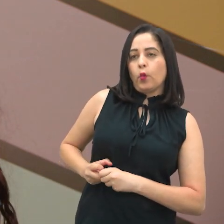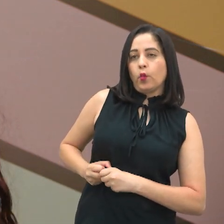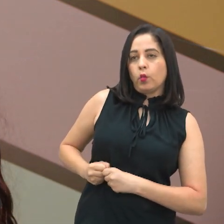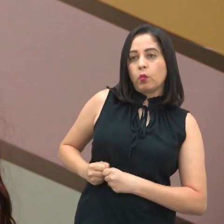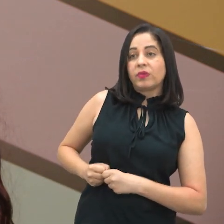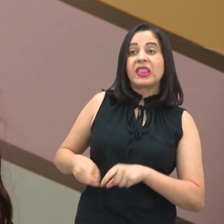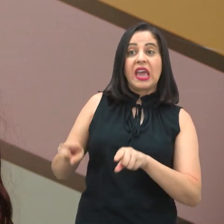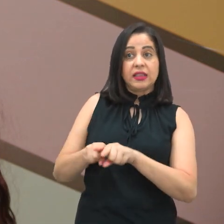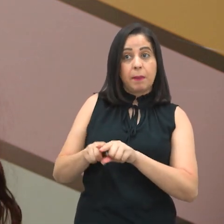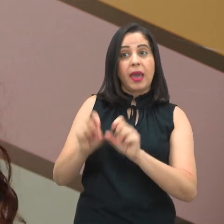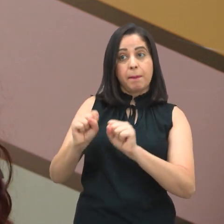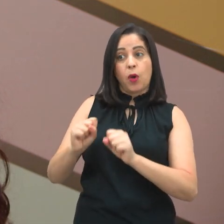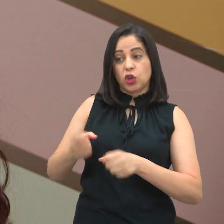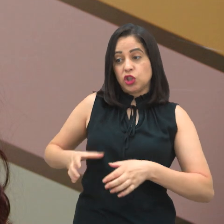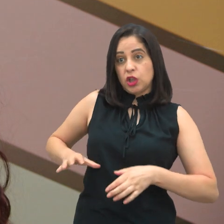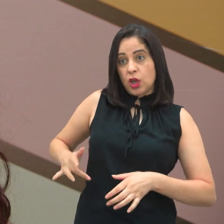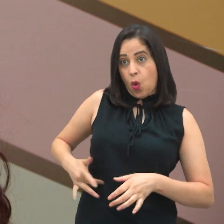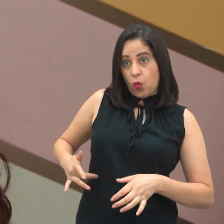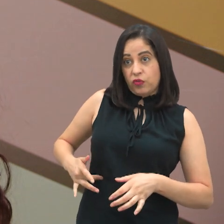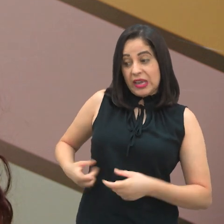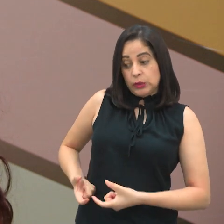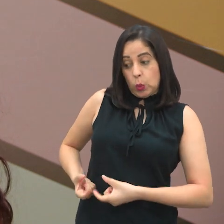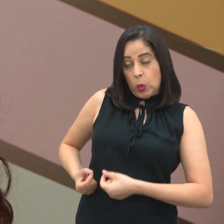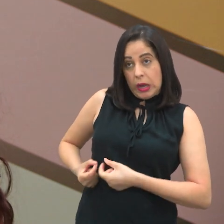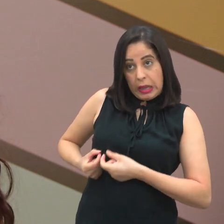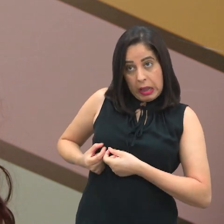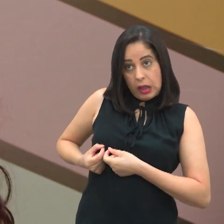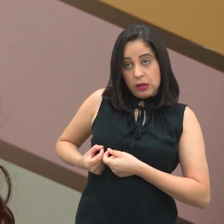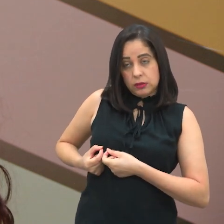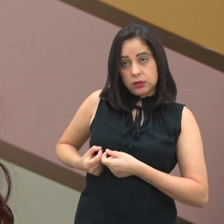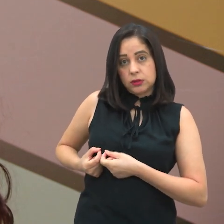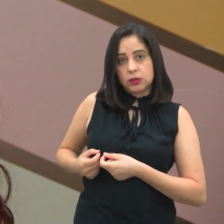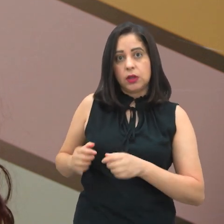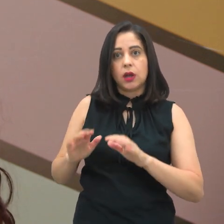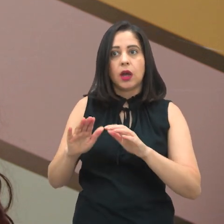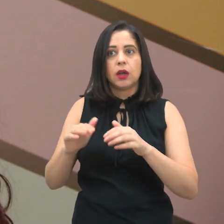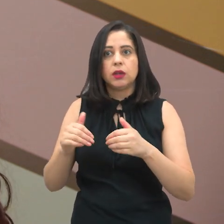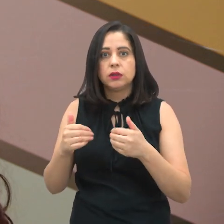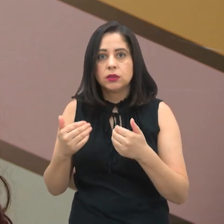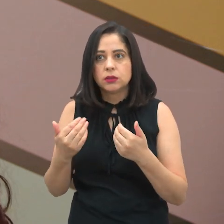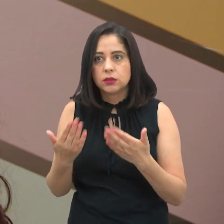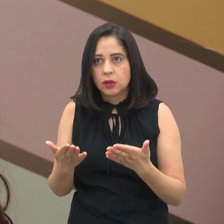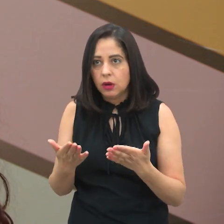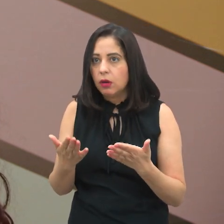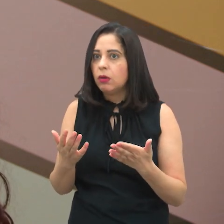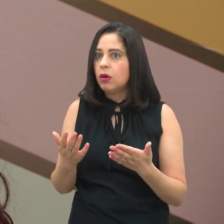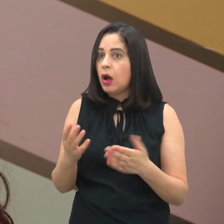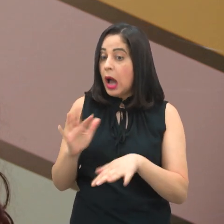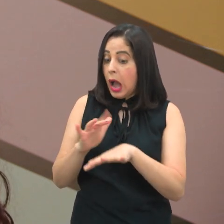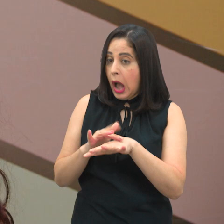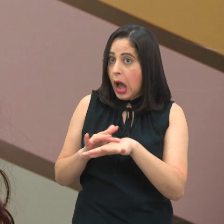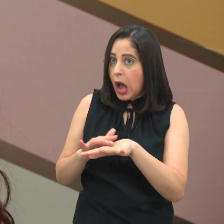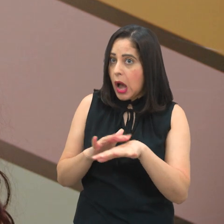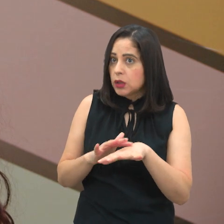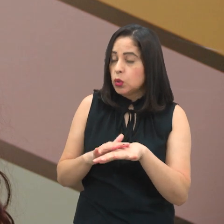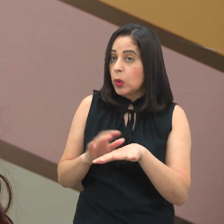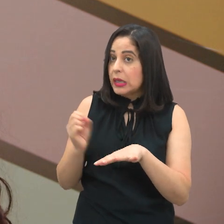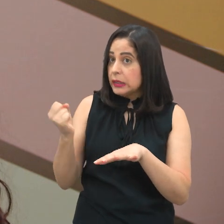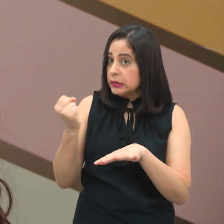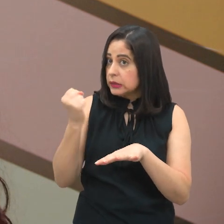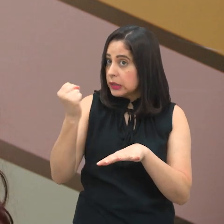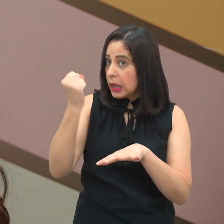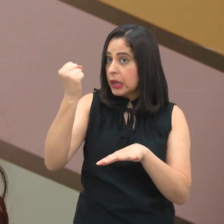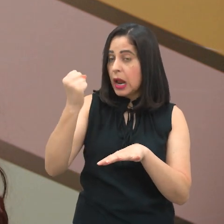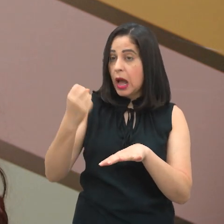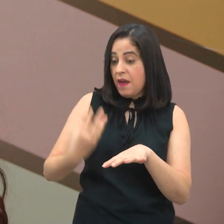hepática e pode levar ao câncer de fígado. Entendi. Então, assim, há uma morbidade, né? Ou seja, há uma